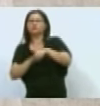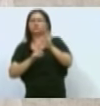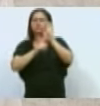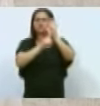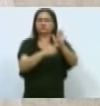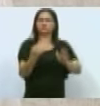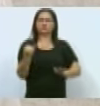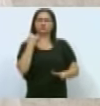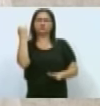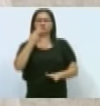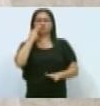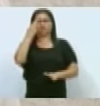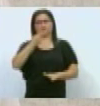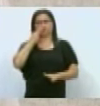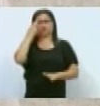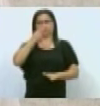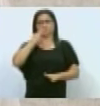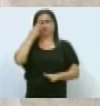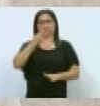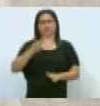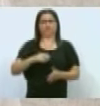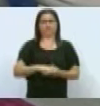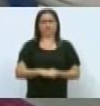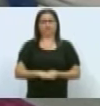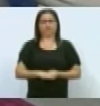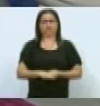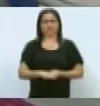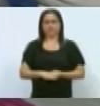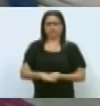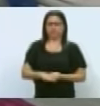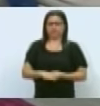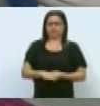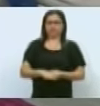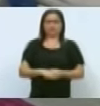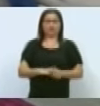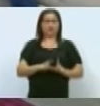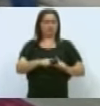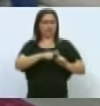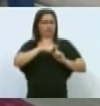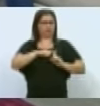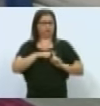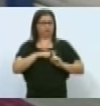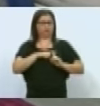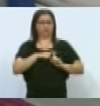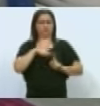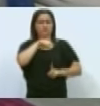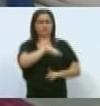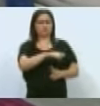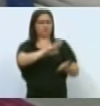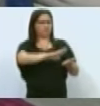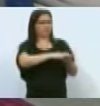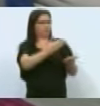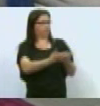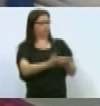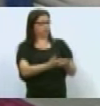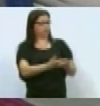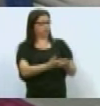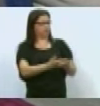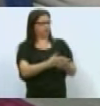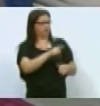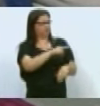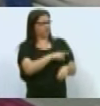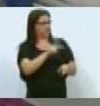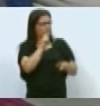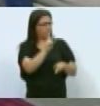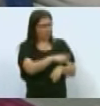ouvir. Isso. Entendi. E você, como intérprete, você vê muitos casos assim, como psicopedagoga